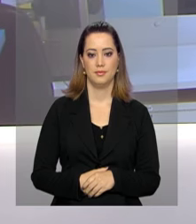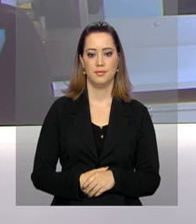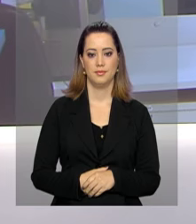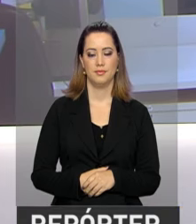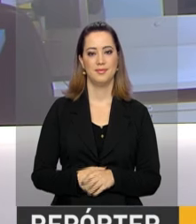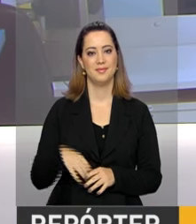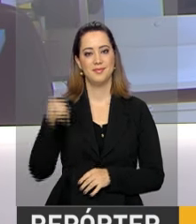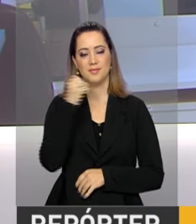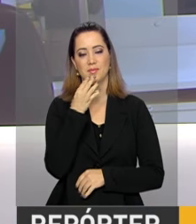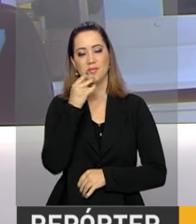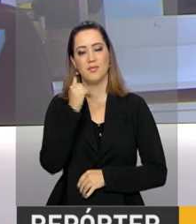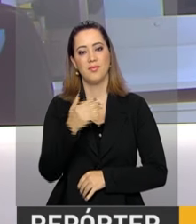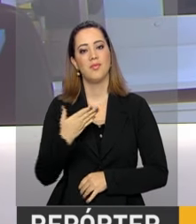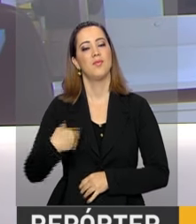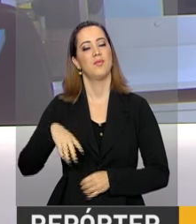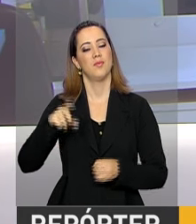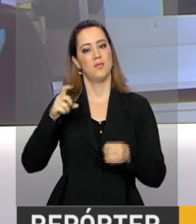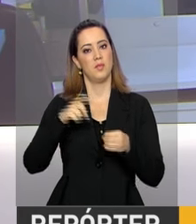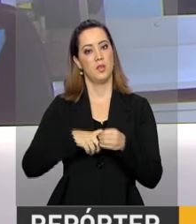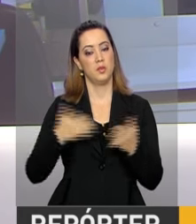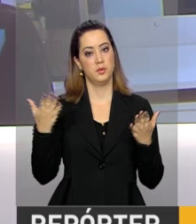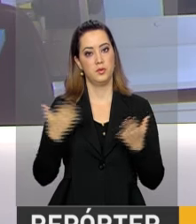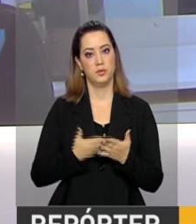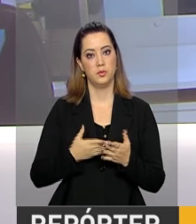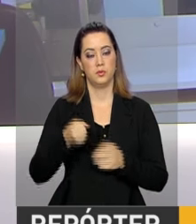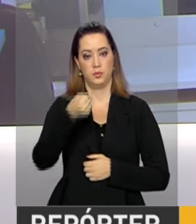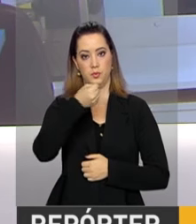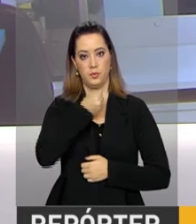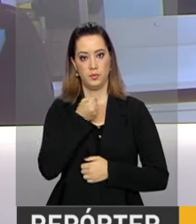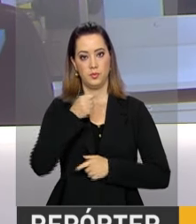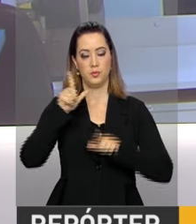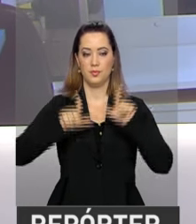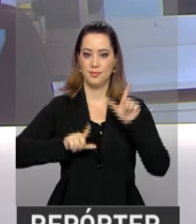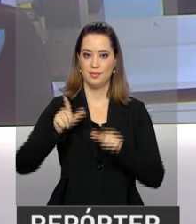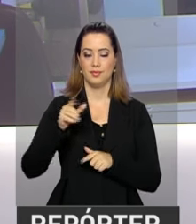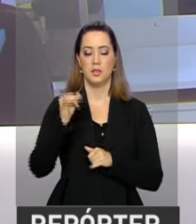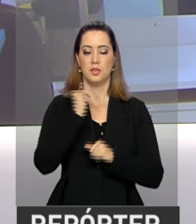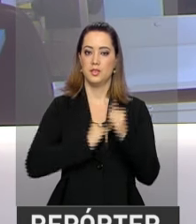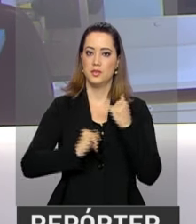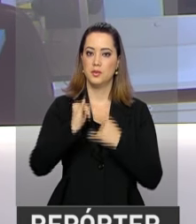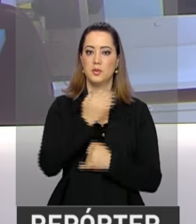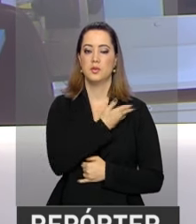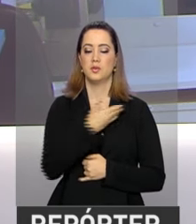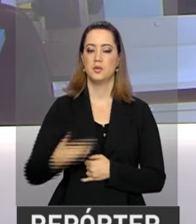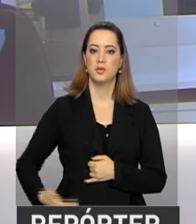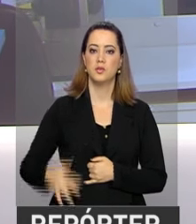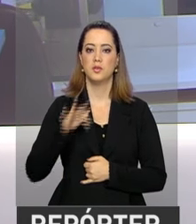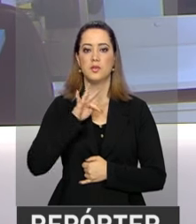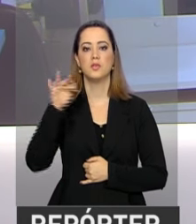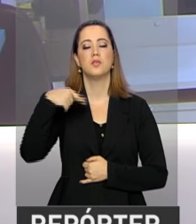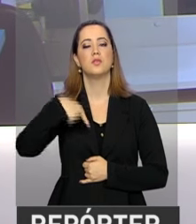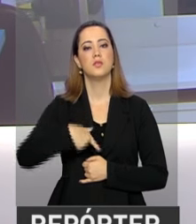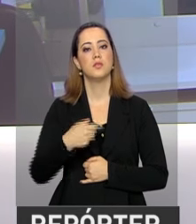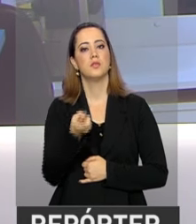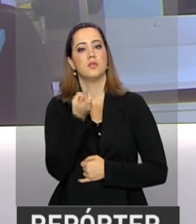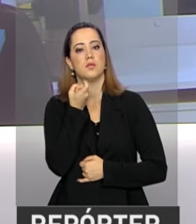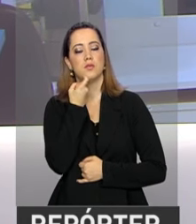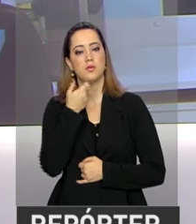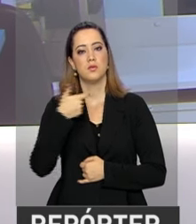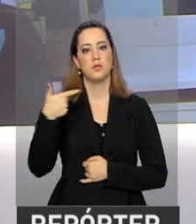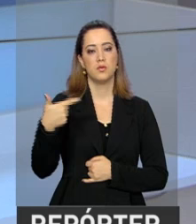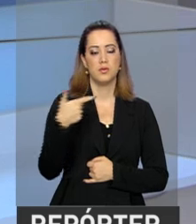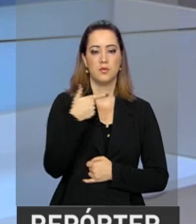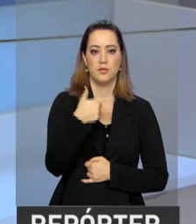Olá, bom dia. Estamos no ar com o repórter NBR e as notícias do governo federal desta sexta-feira, 22 de